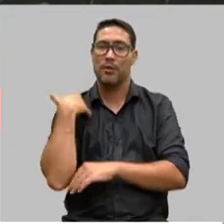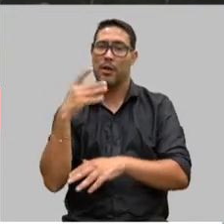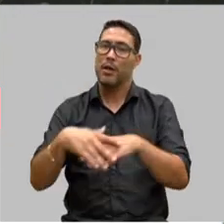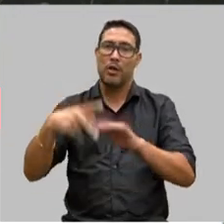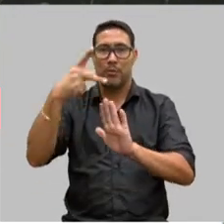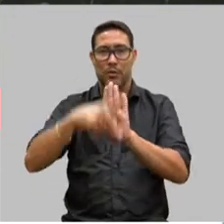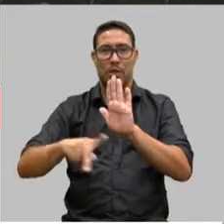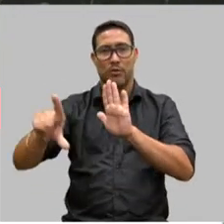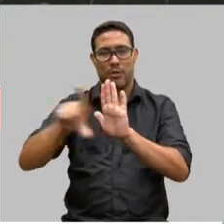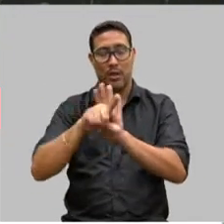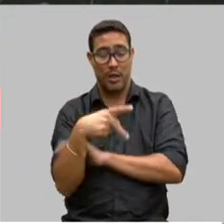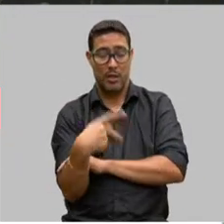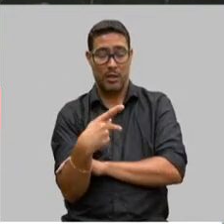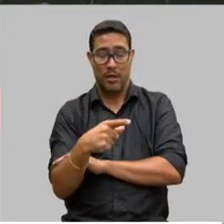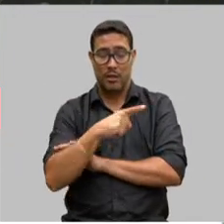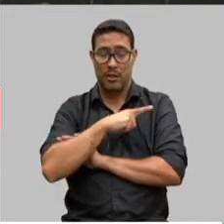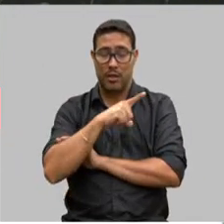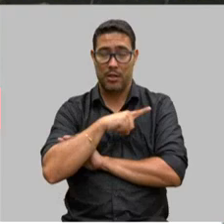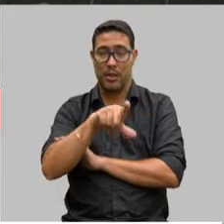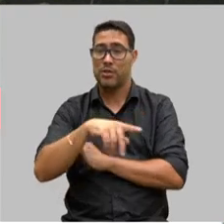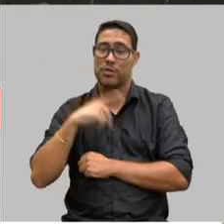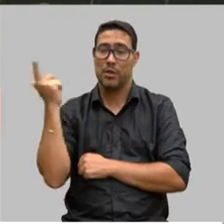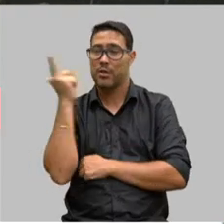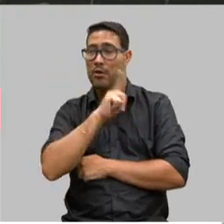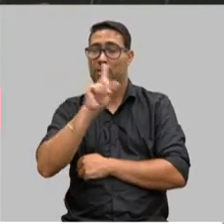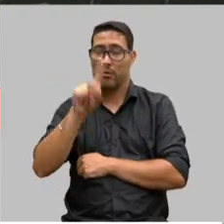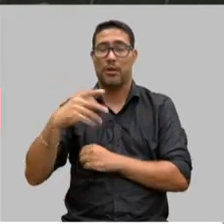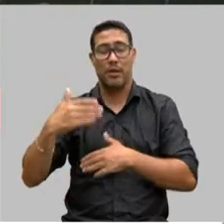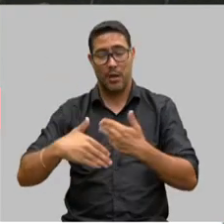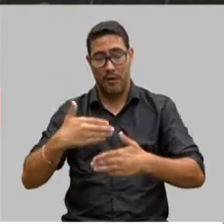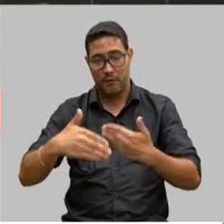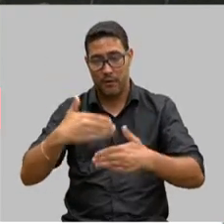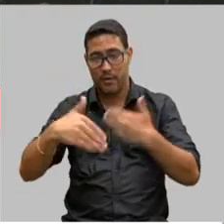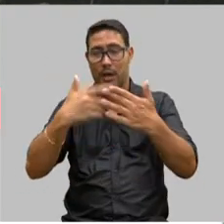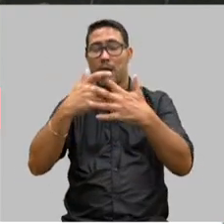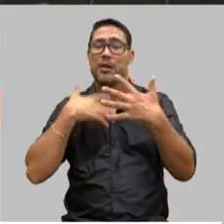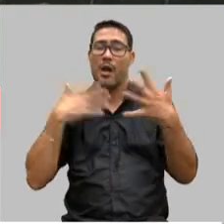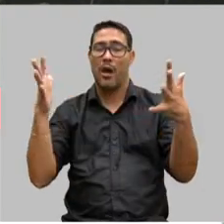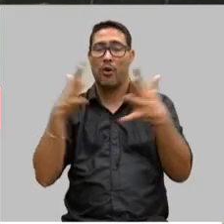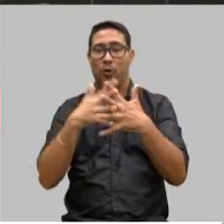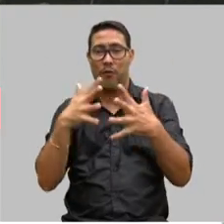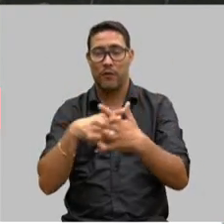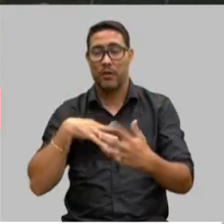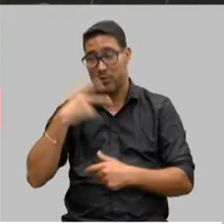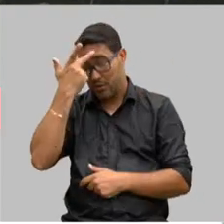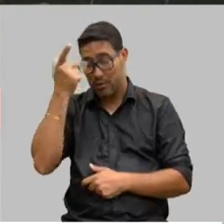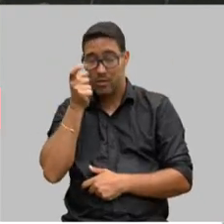muitos anos e que a gente não consegue avançar, porque há conflitos de interesses. E,